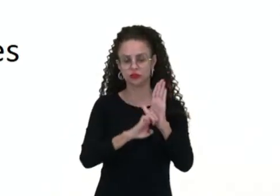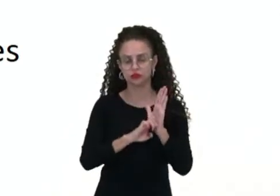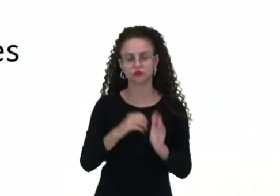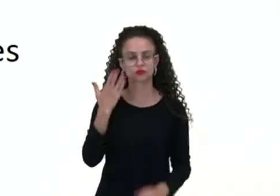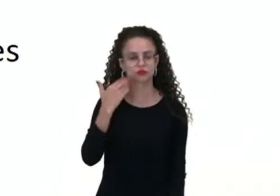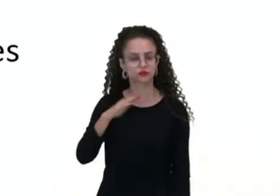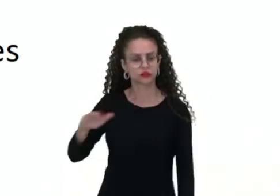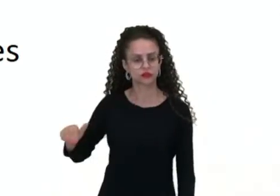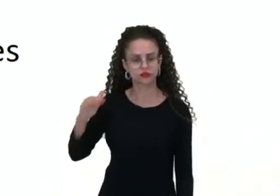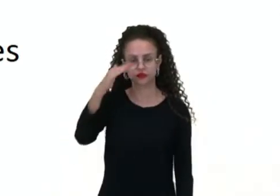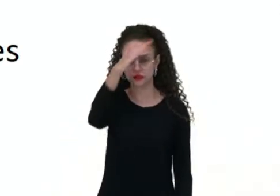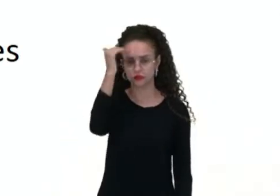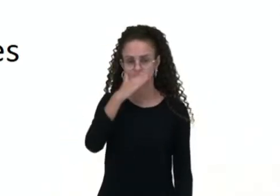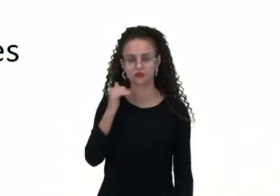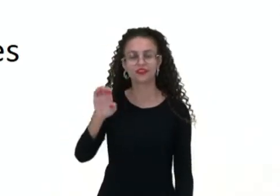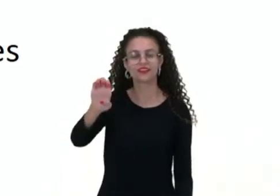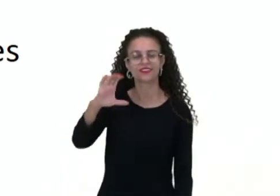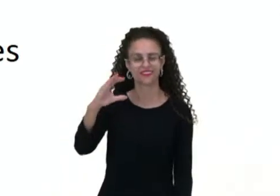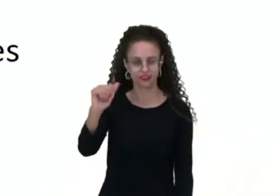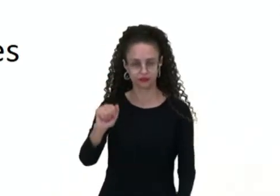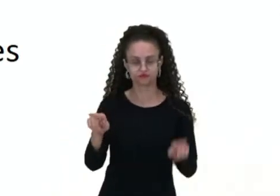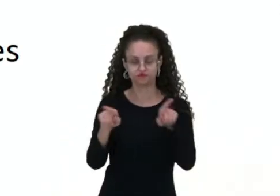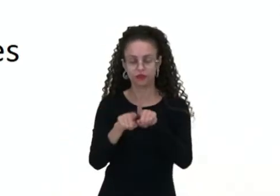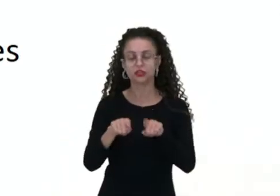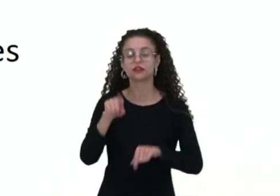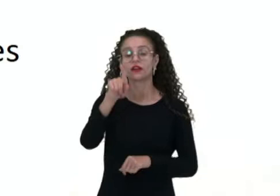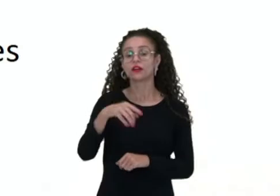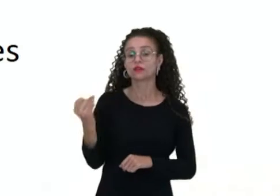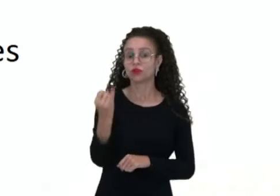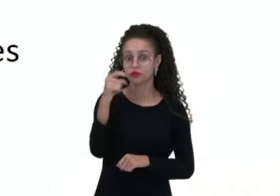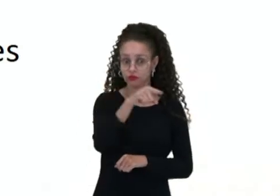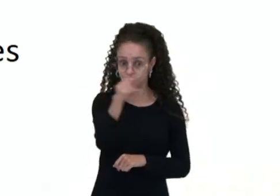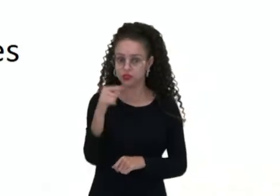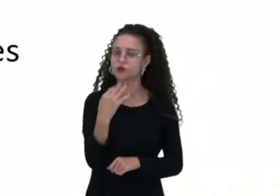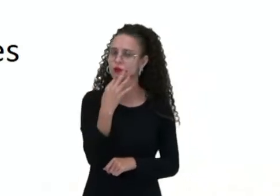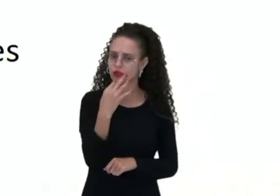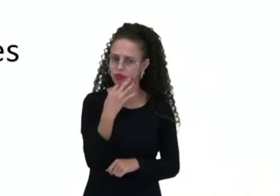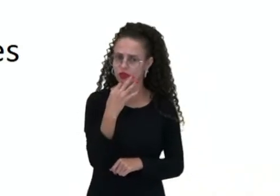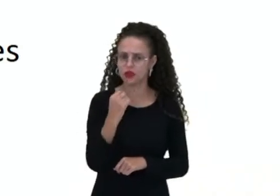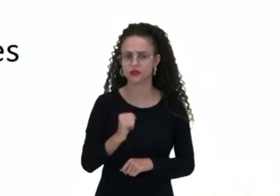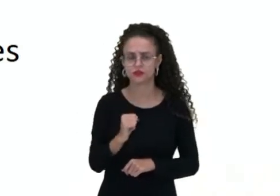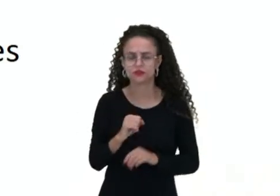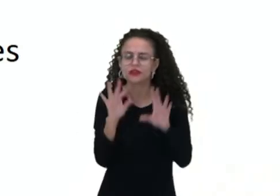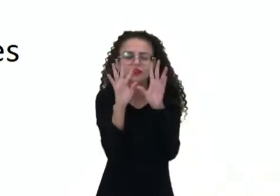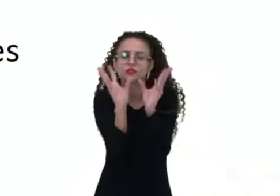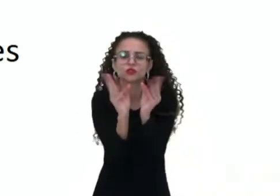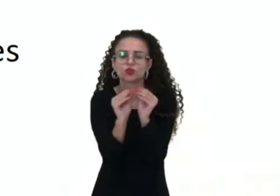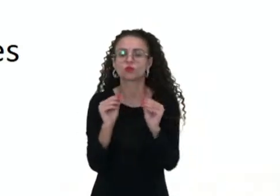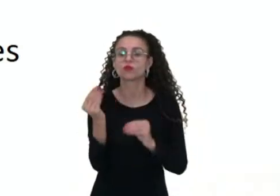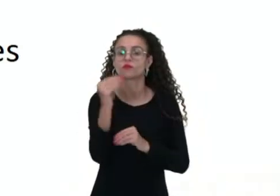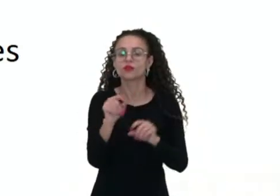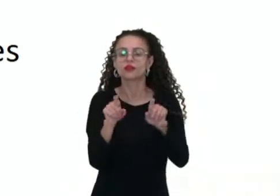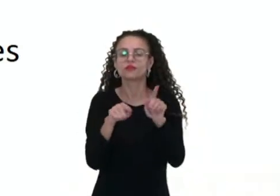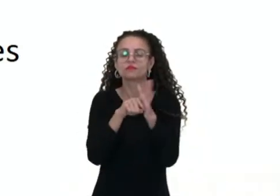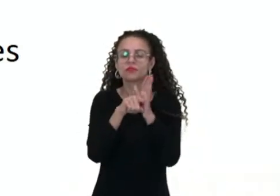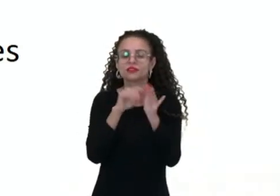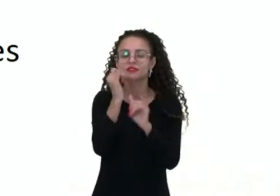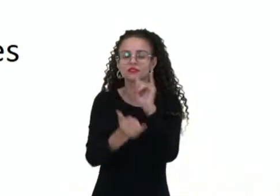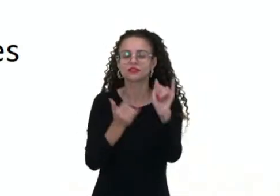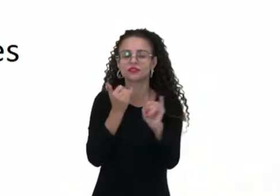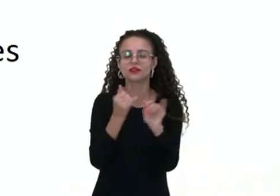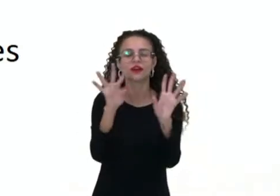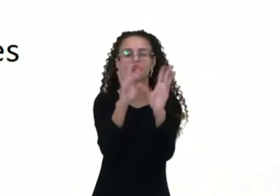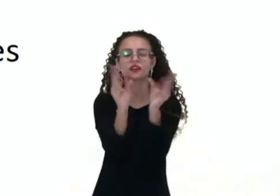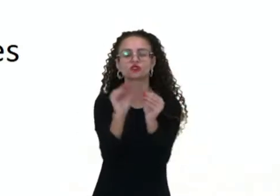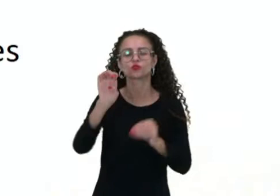Adolescente, mais conhecido como ECA. Também é muito importante que vocês conheçam, pelo menos um resumo, coloca na internet. Resumo do